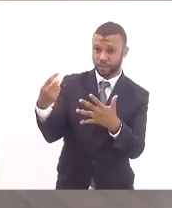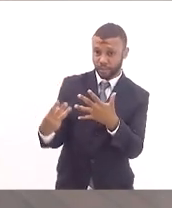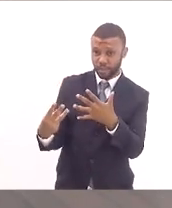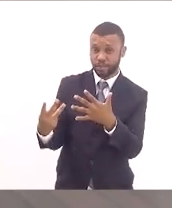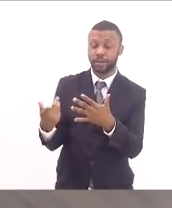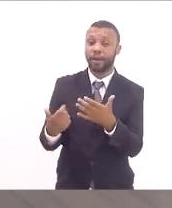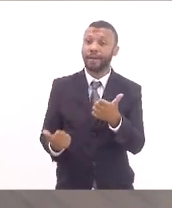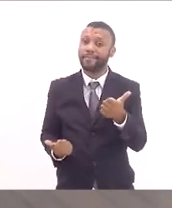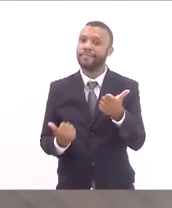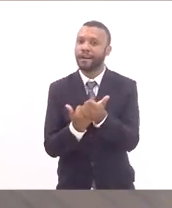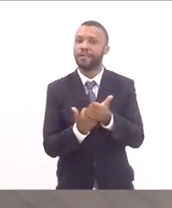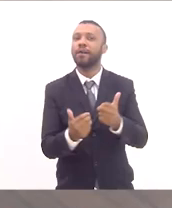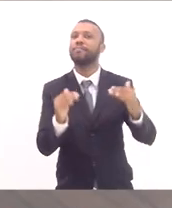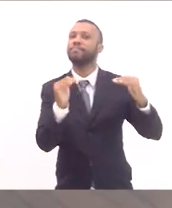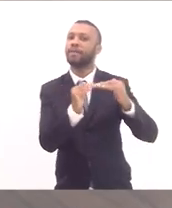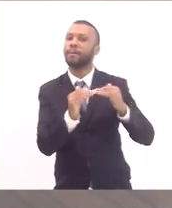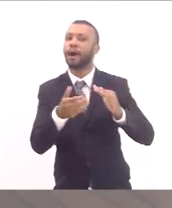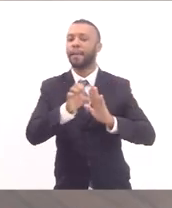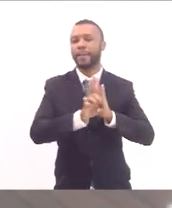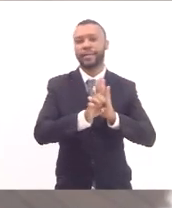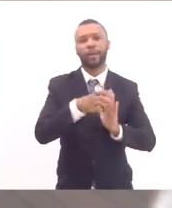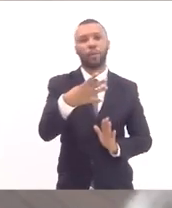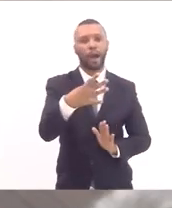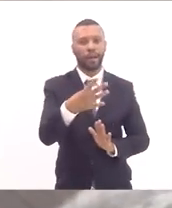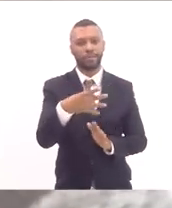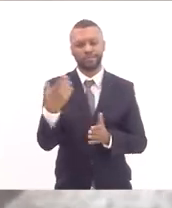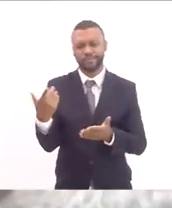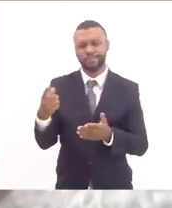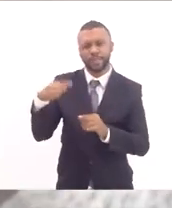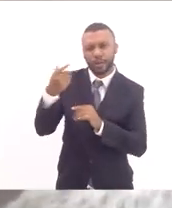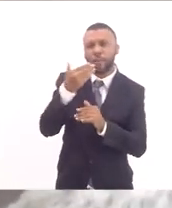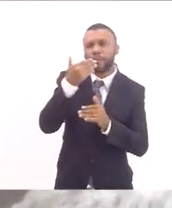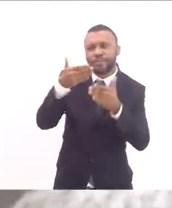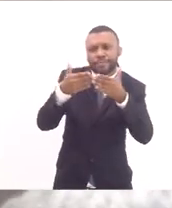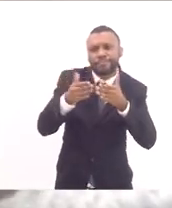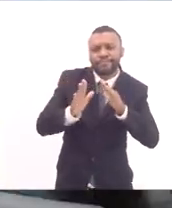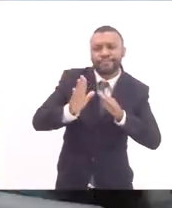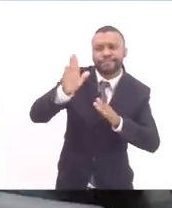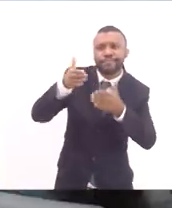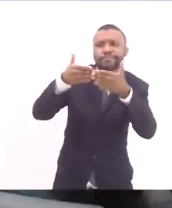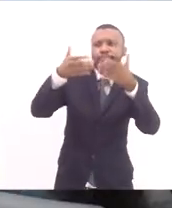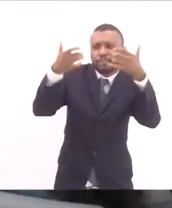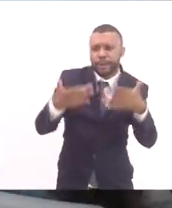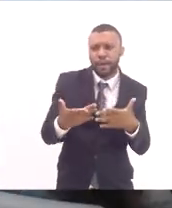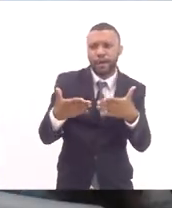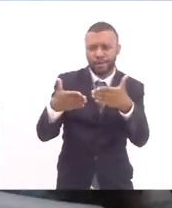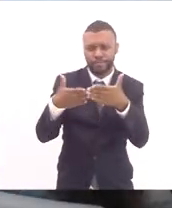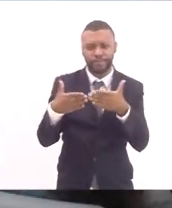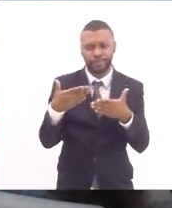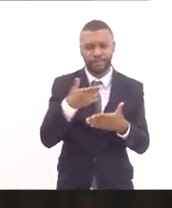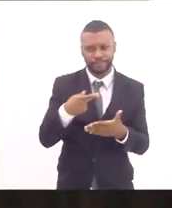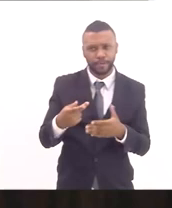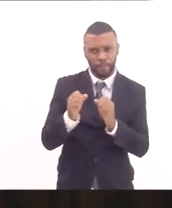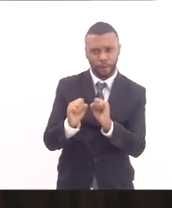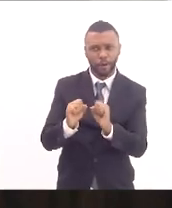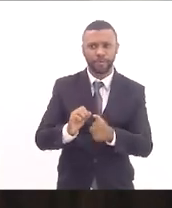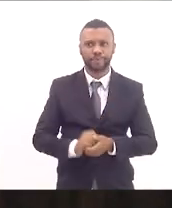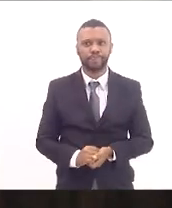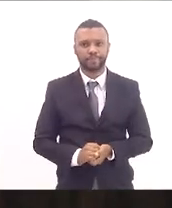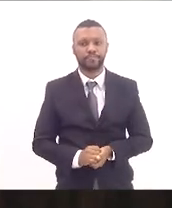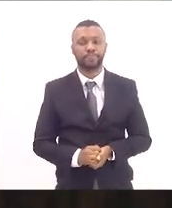favorável à emenda quatro presidentes for possível depois um pela ordem o